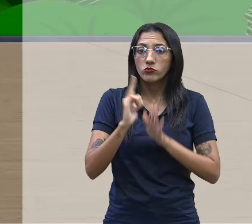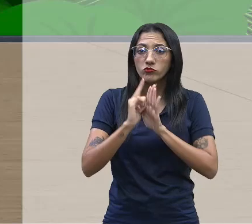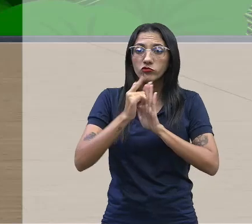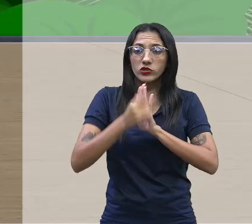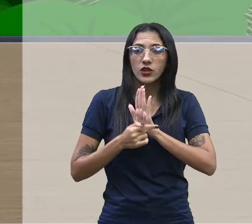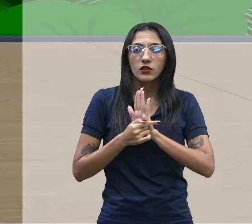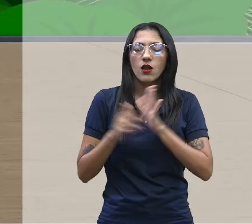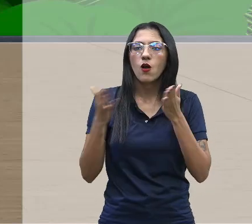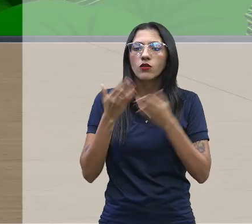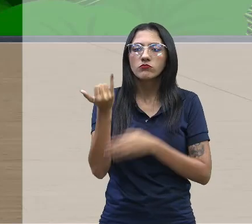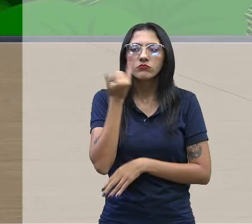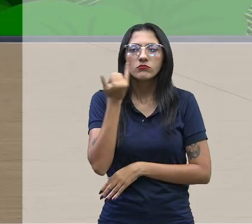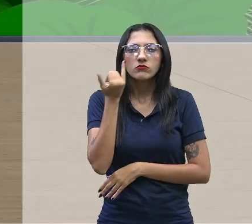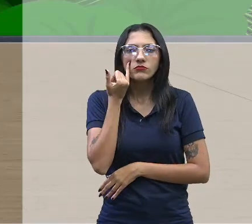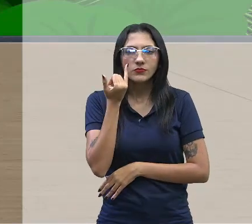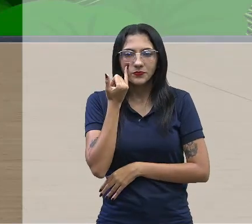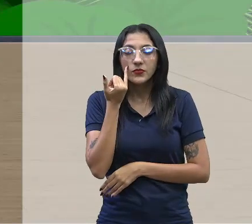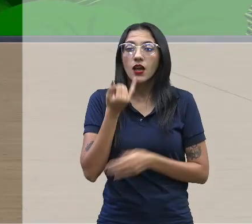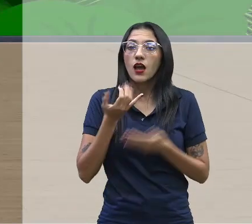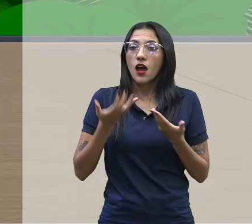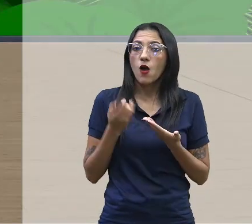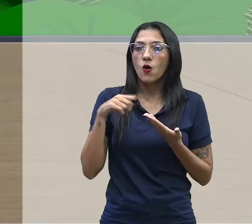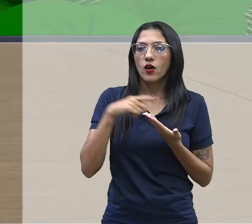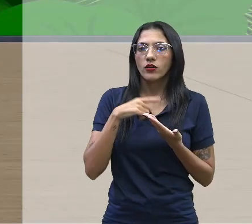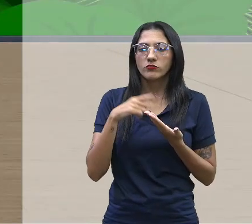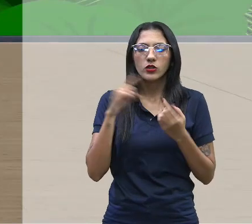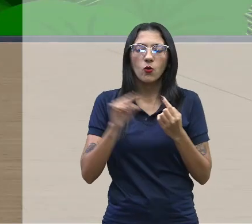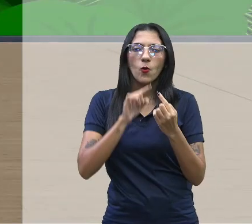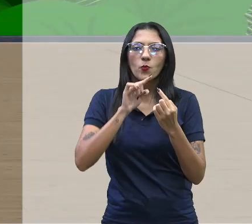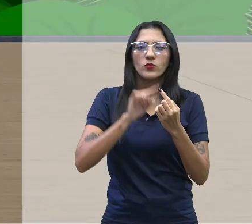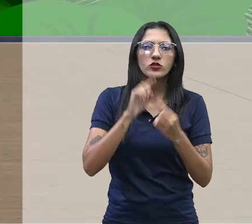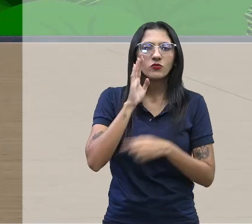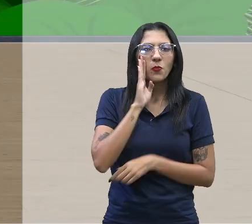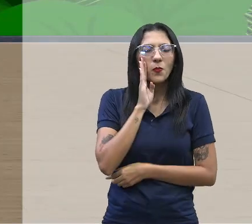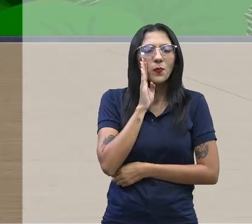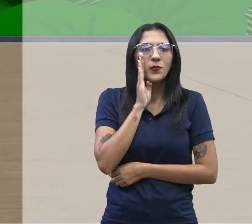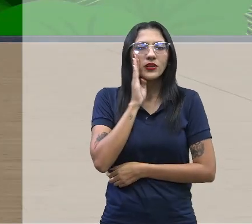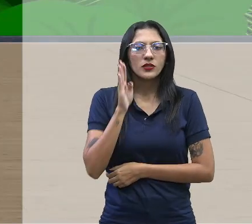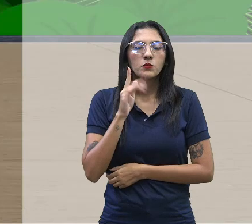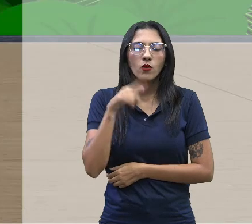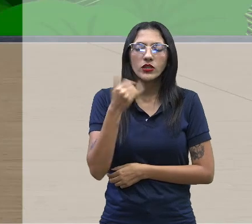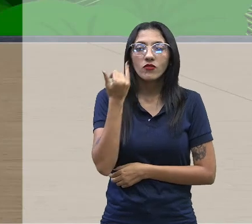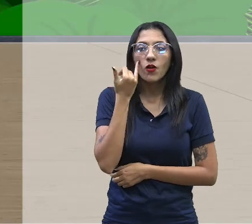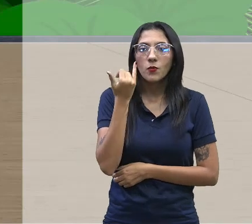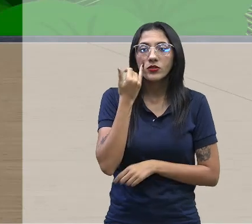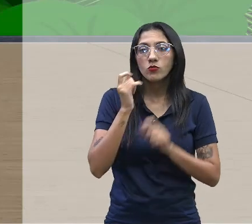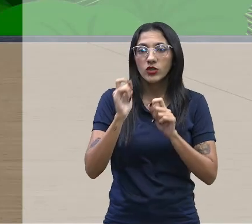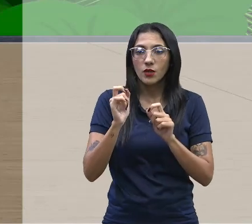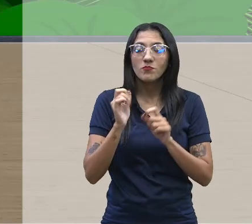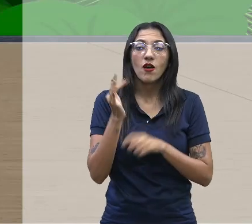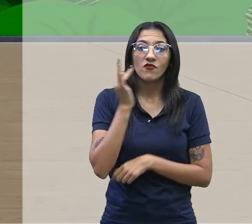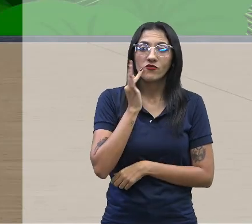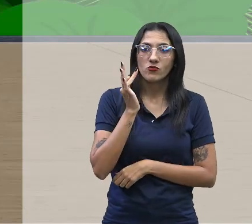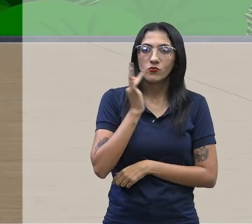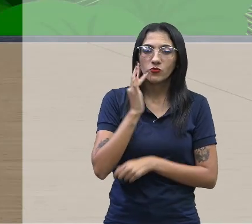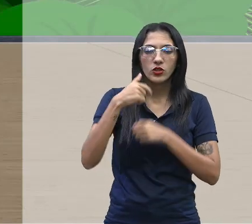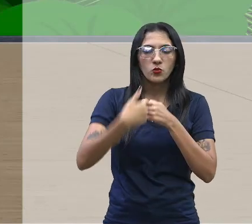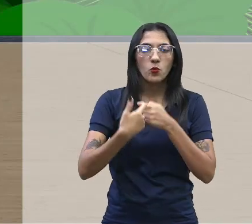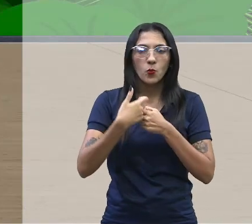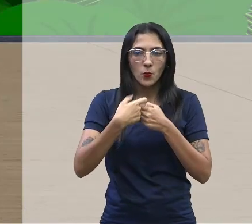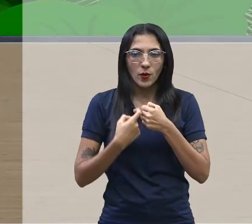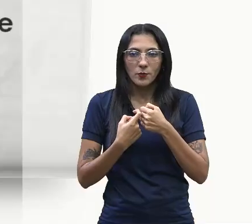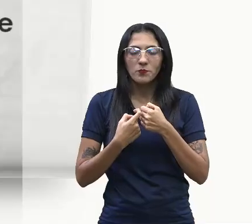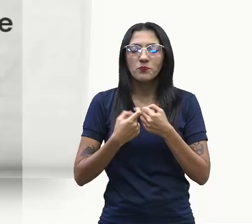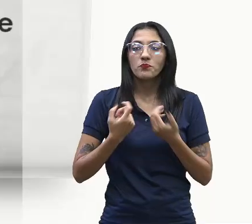Que vai trazer como ponto de importância para essa notícia o Tucumã também. Tá? Então, vamos